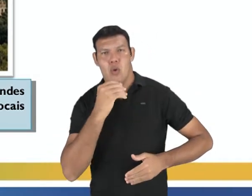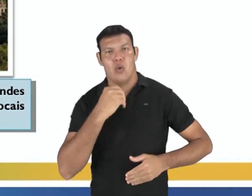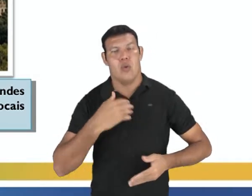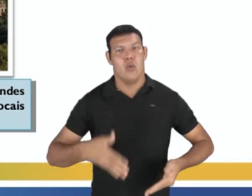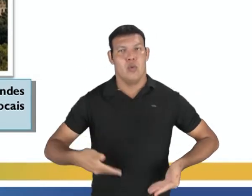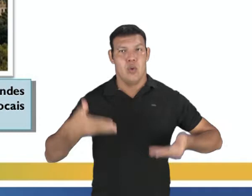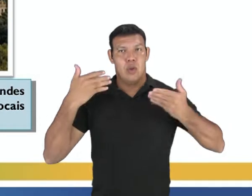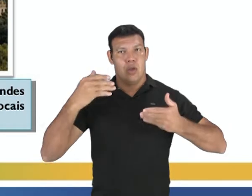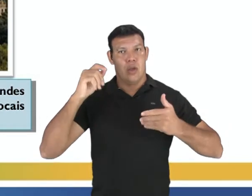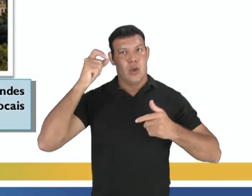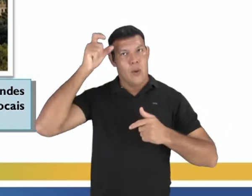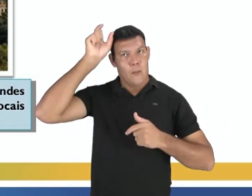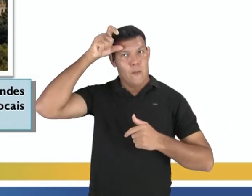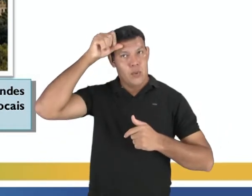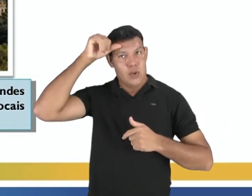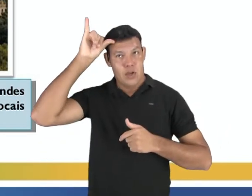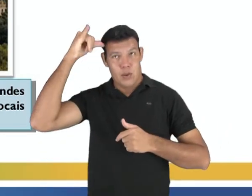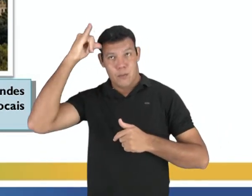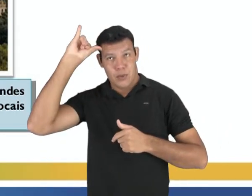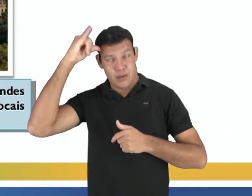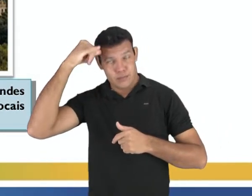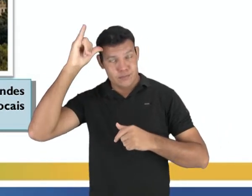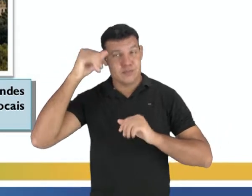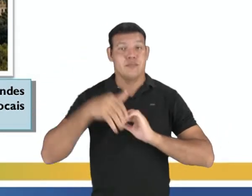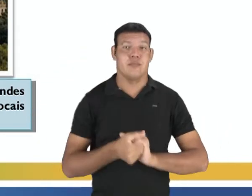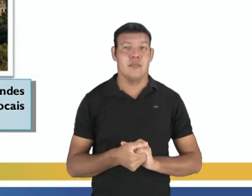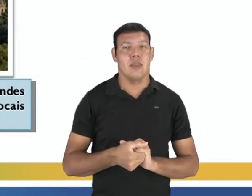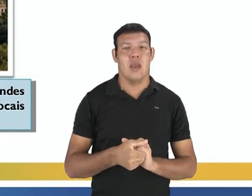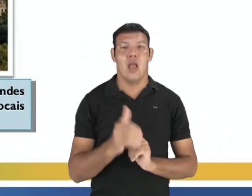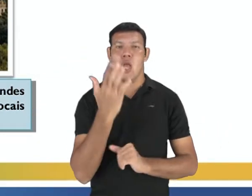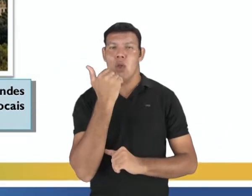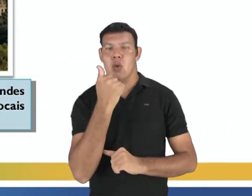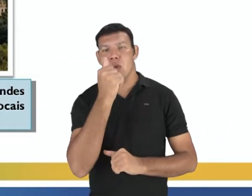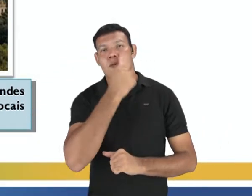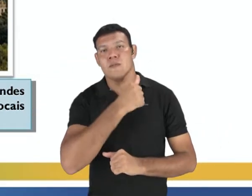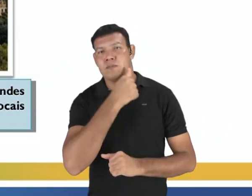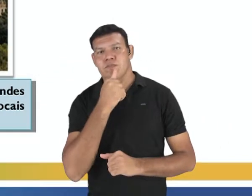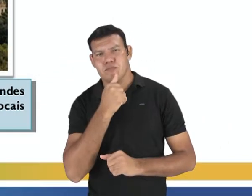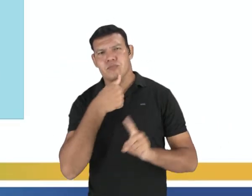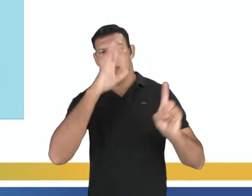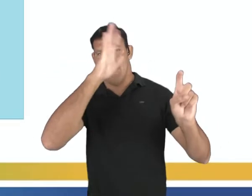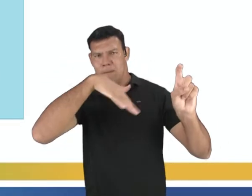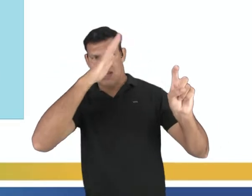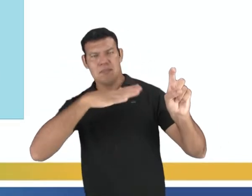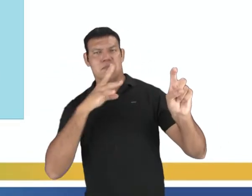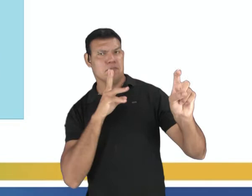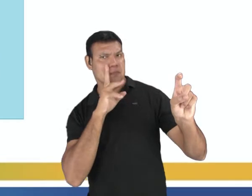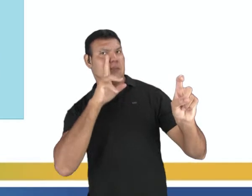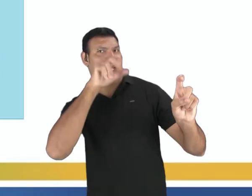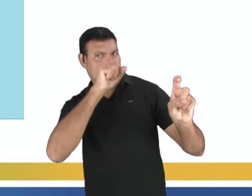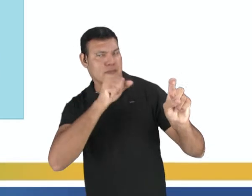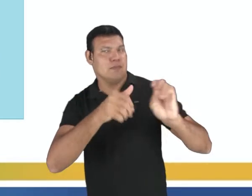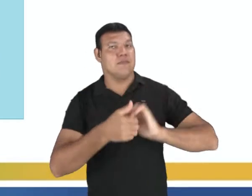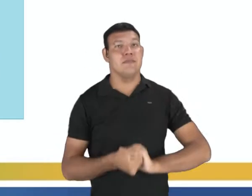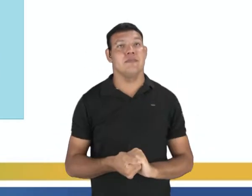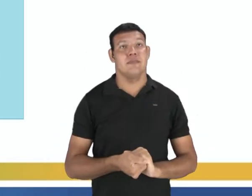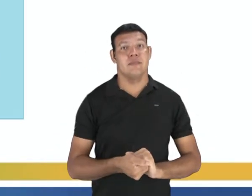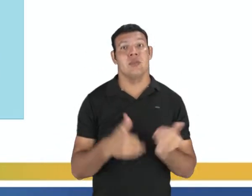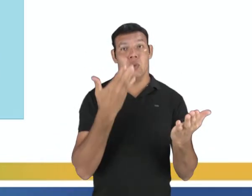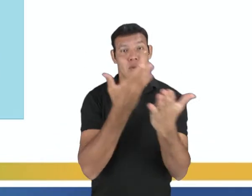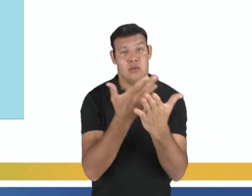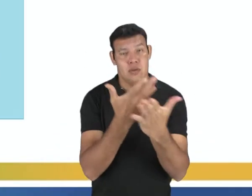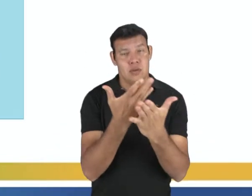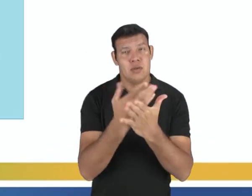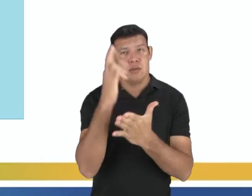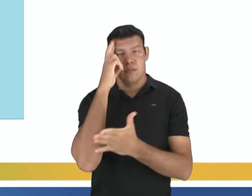alimentava de sacrifícios, né, mas falando de Grécia Antiga, a gente tem a mitologia muito forte, tá? E aí, para estudar a história da